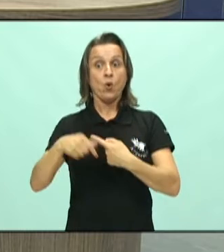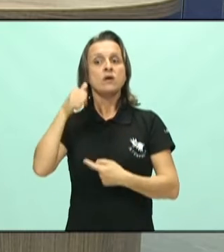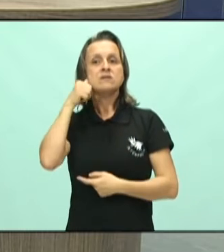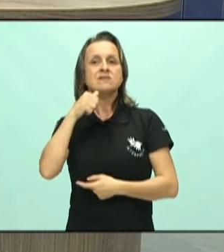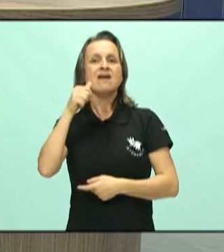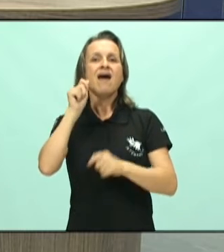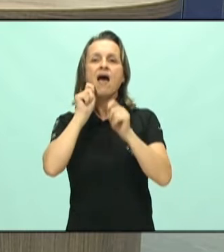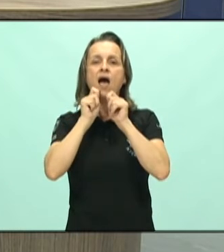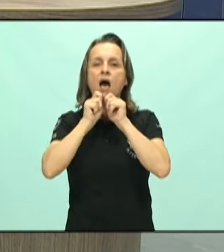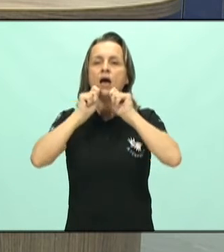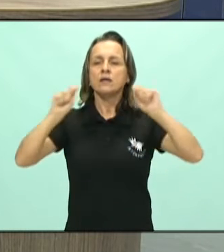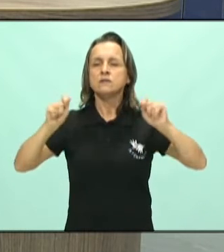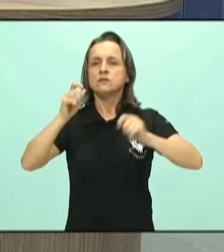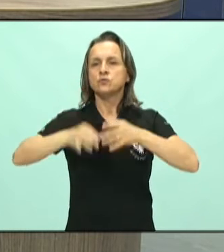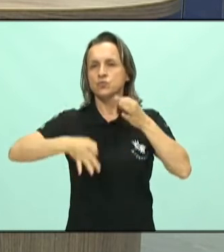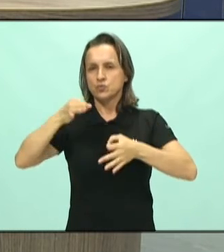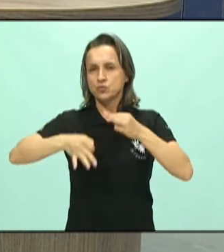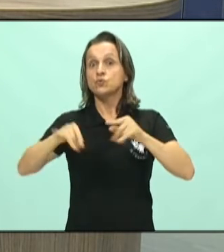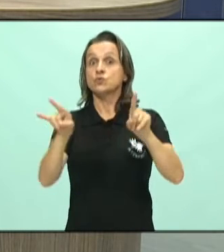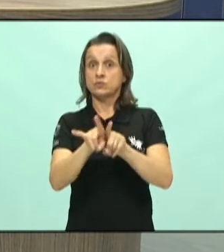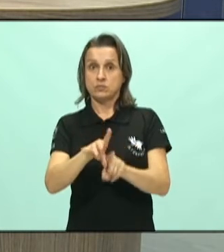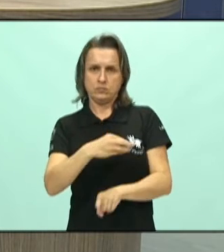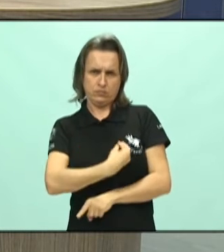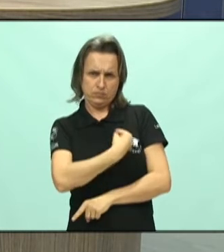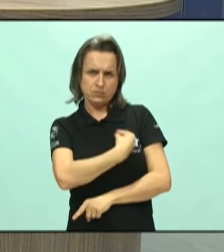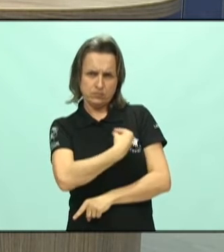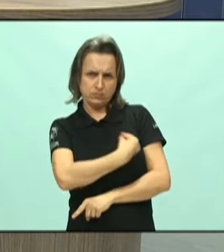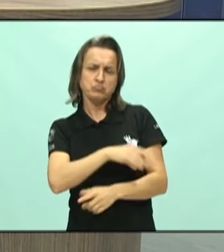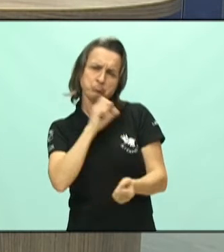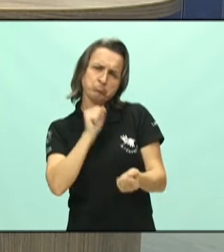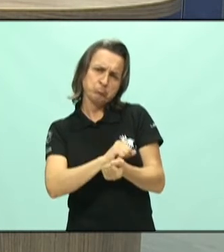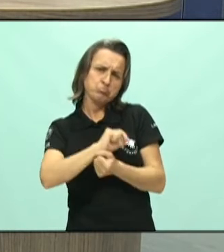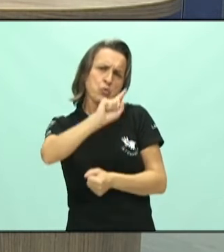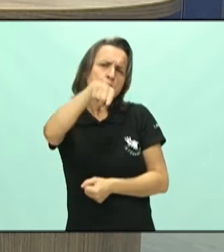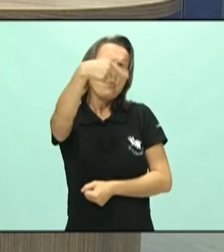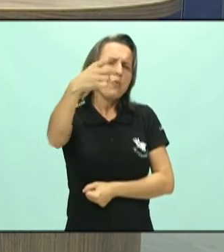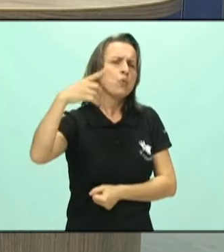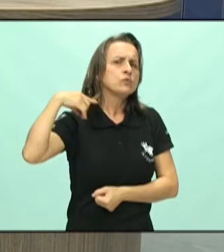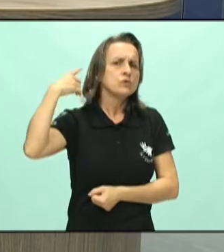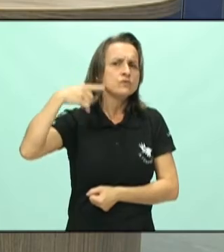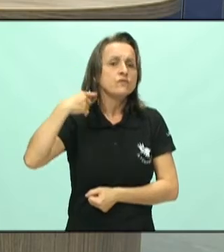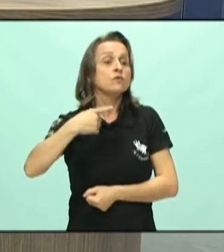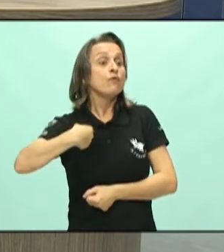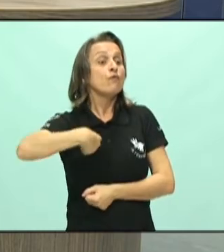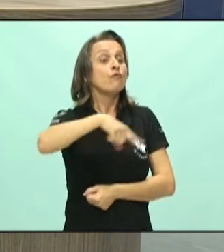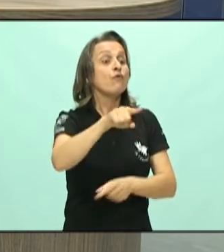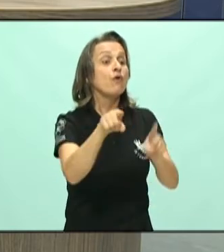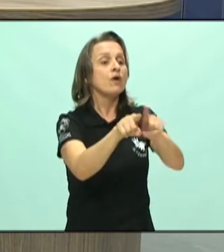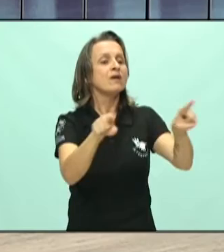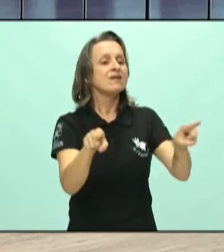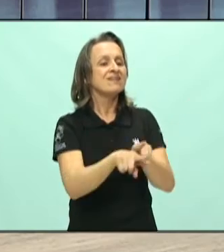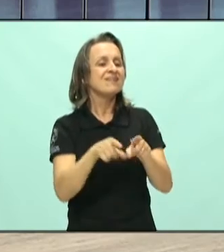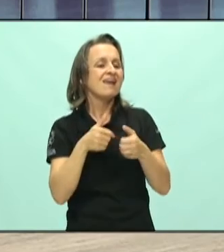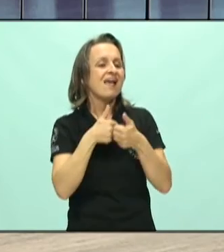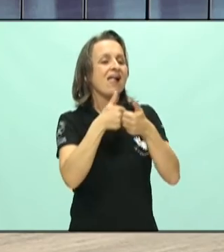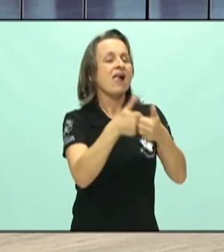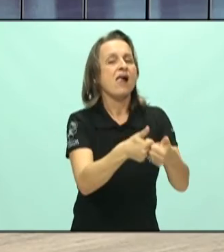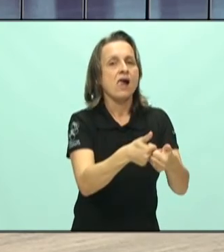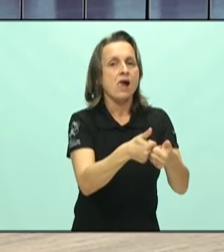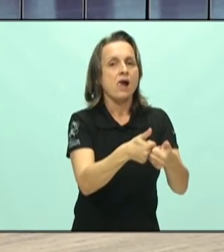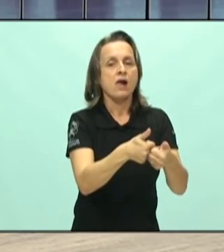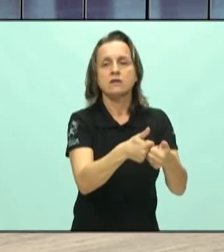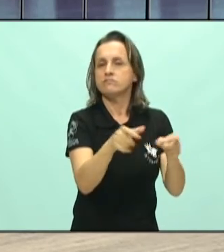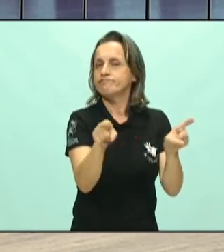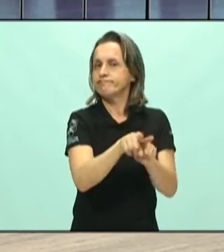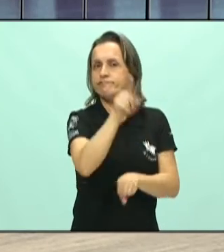jurídica, também que estava lá presente, junto com uma outra advogada, foi até a sala também para fazer o acompanhamento, foi solicitado que